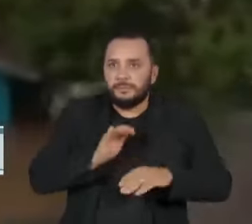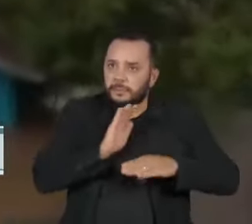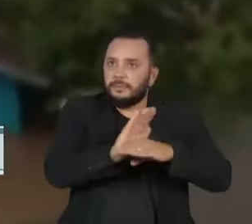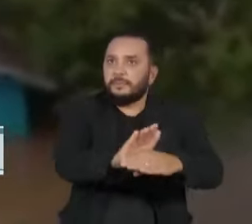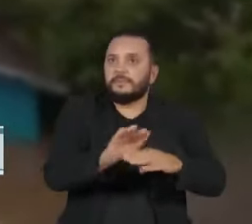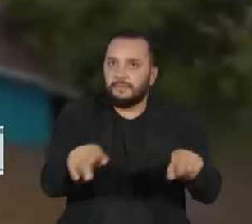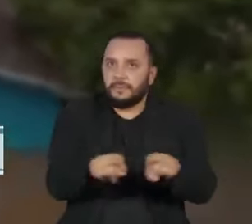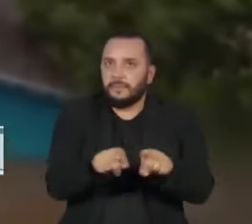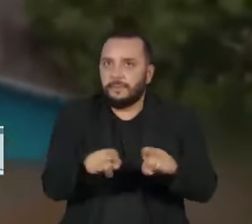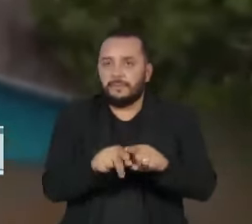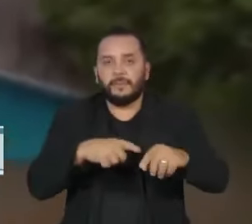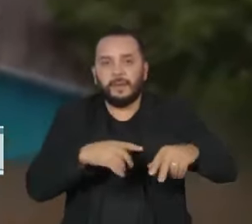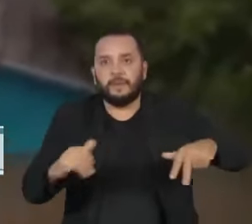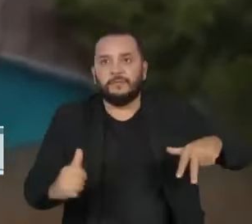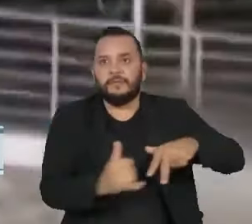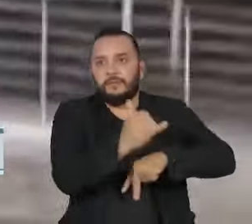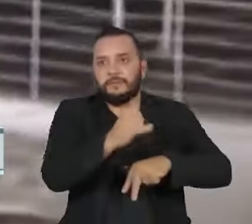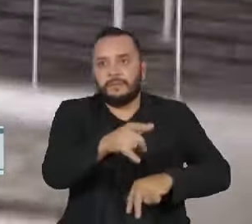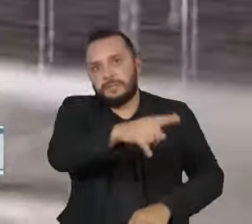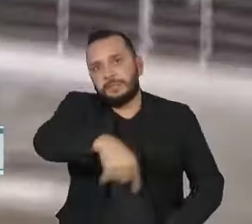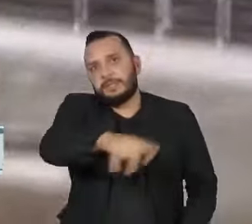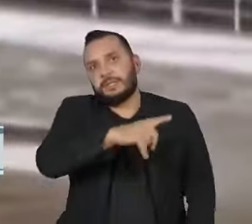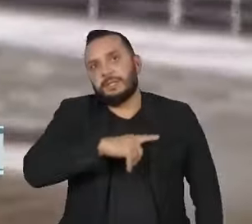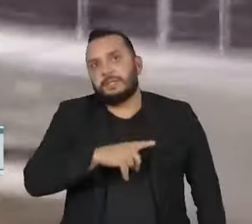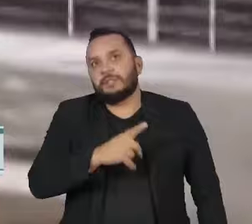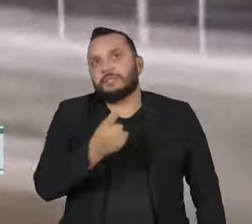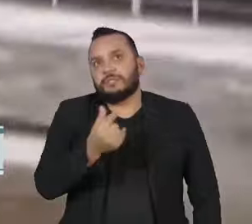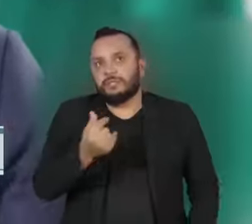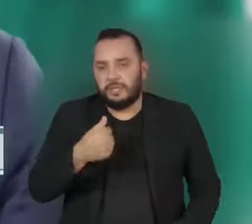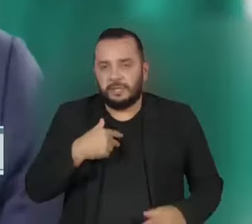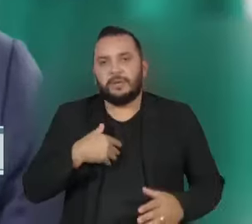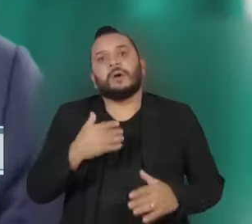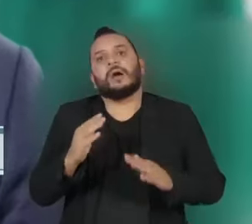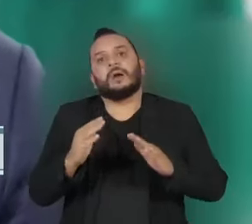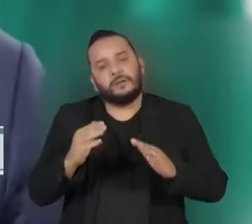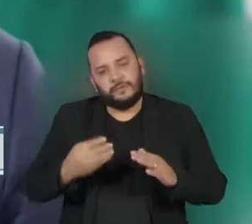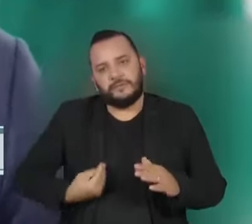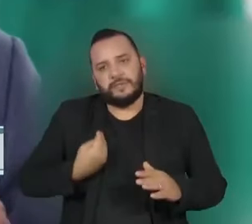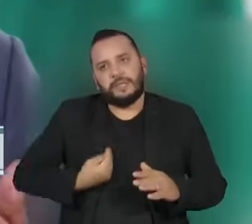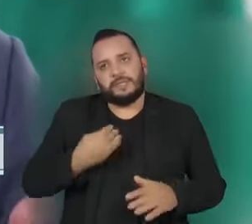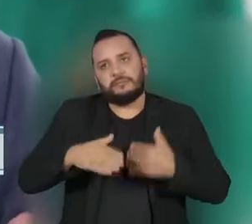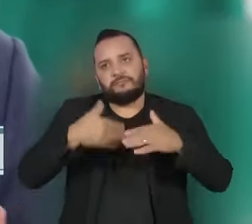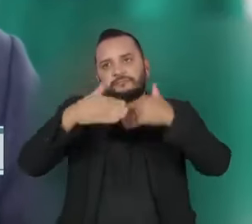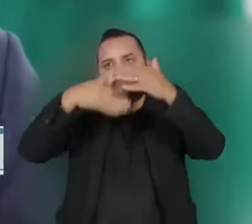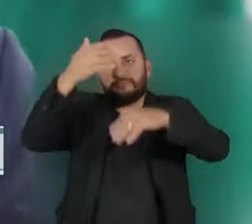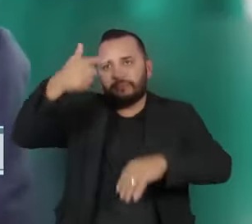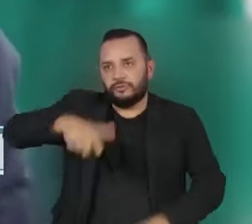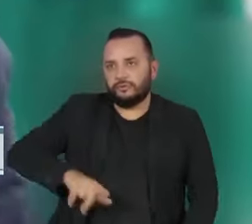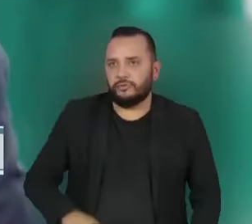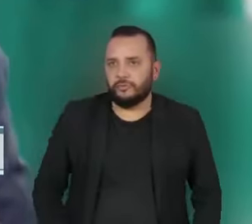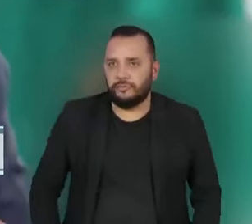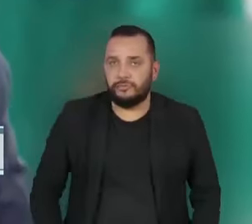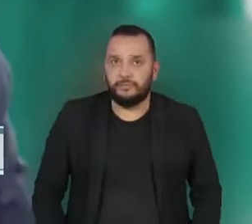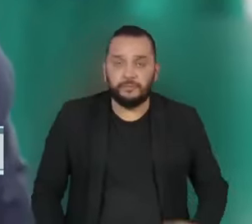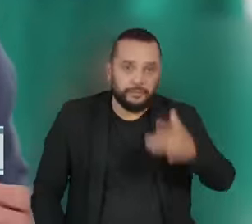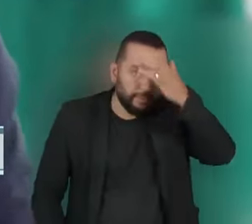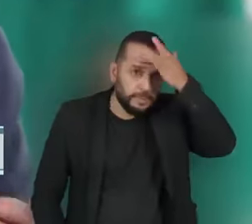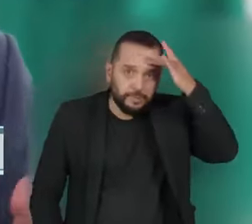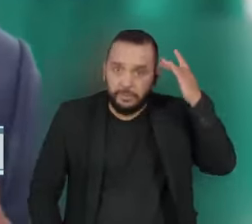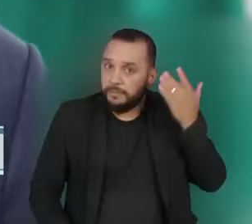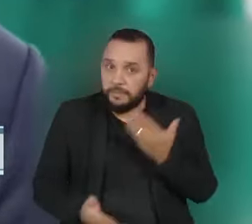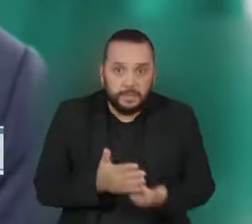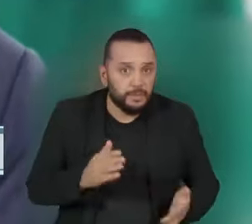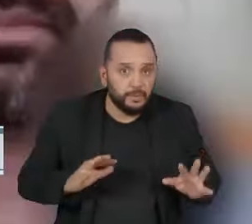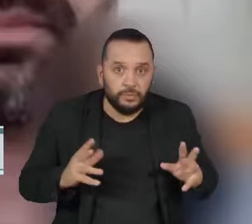que as vítimas das enchentes tenham dinheiro para reconstruir suas vidas recurso para que as pessoas que perderam suas coisas que